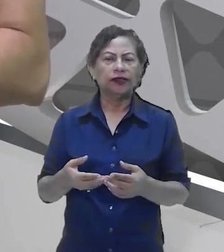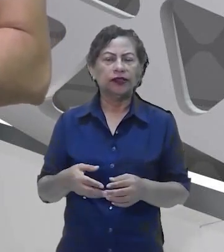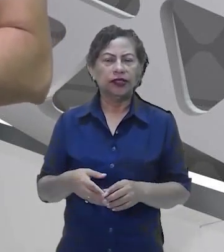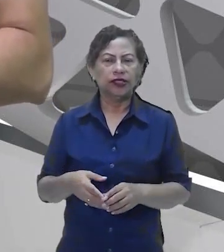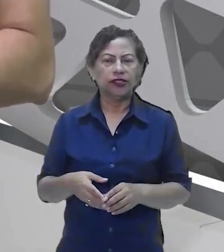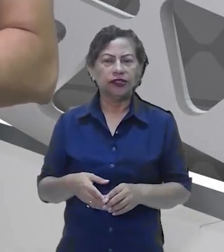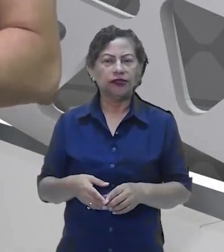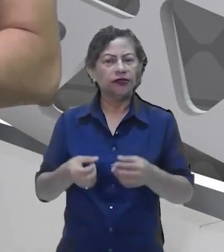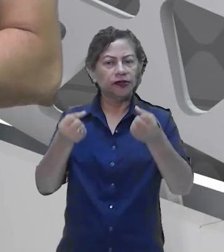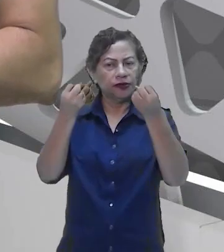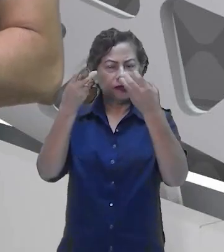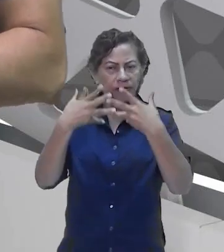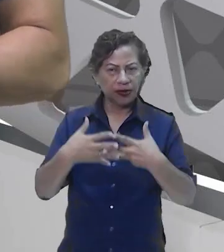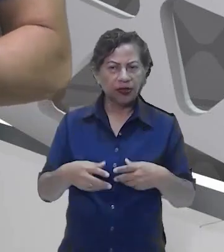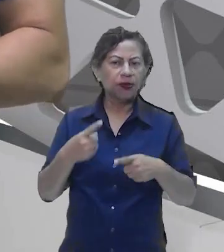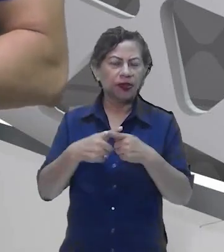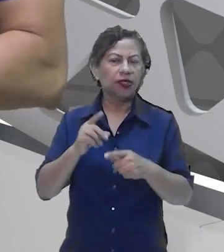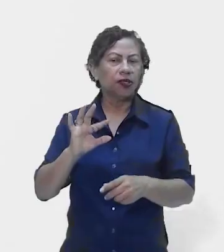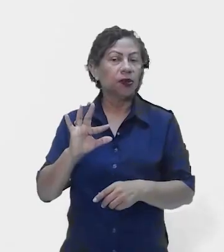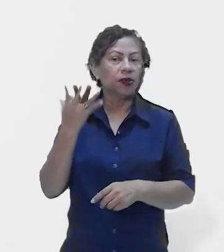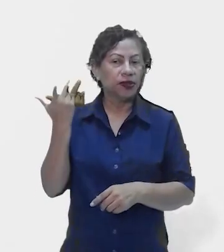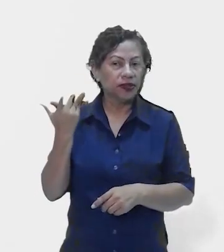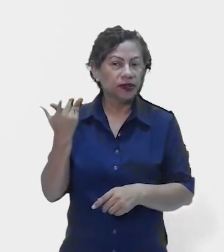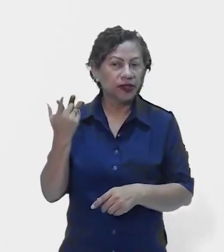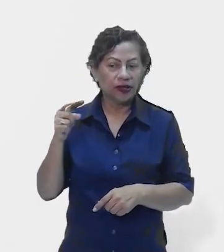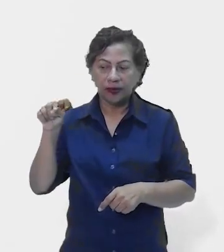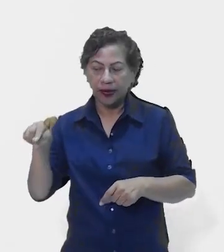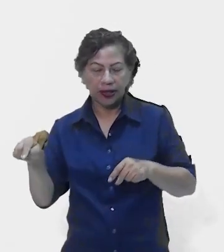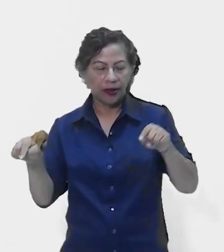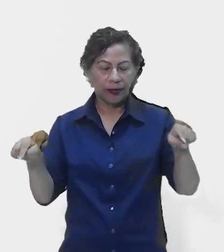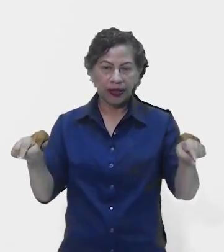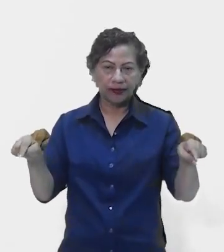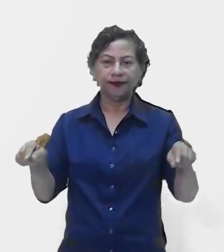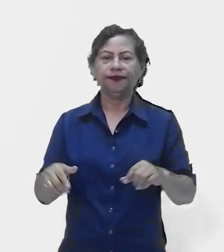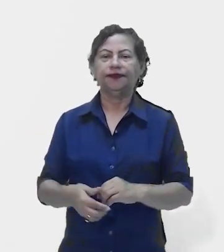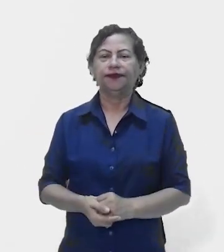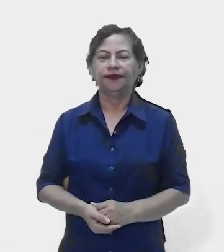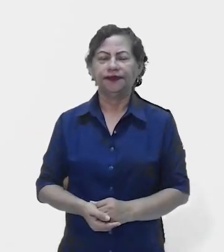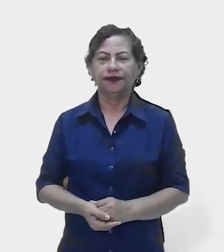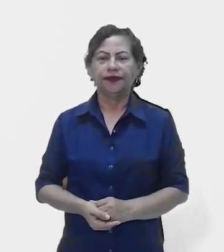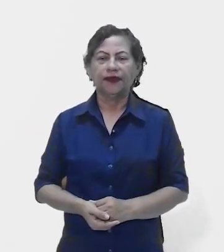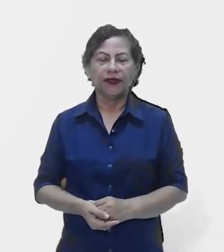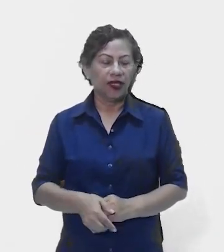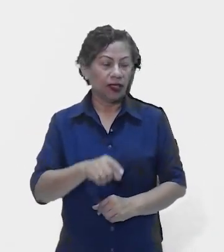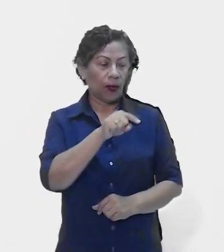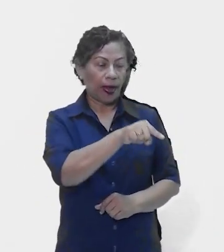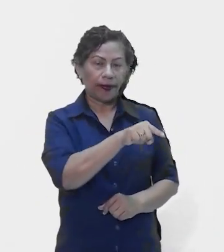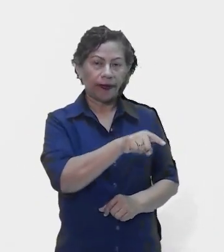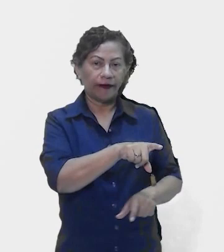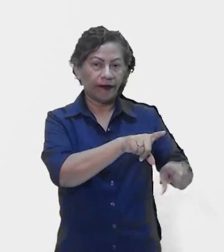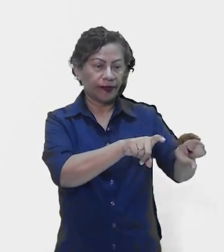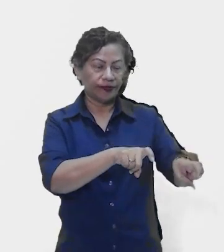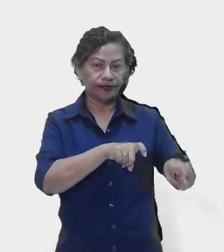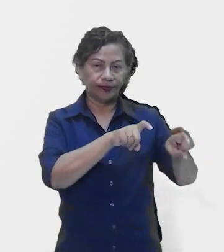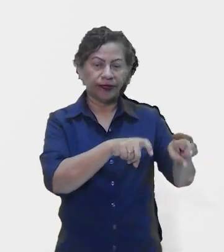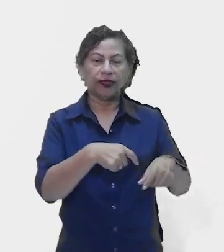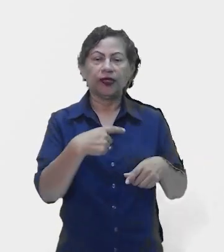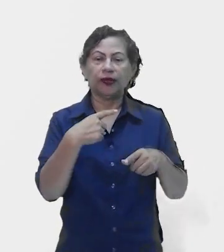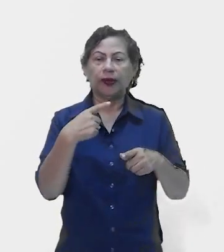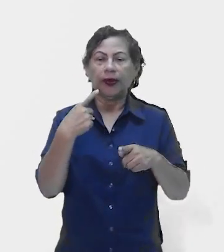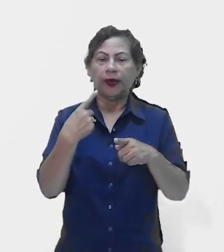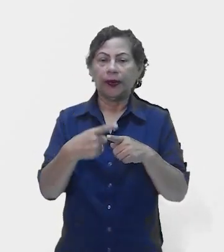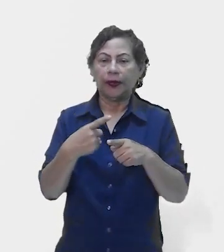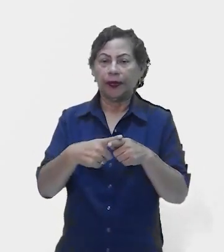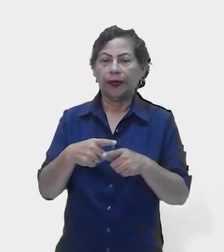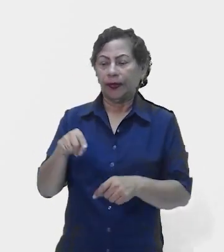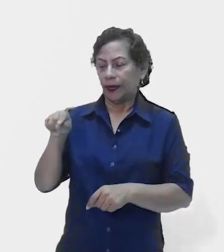campo e cidade? Vamos lá? Olha só, o êxodo rural só é possível porque a cidade ela se